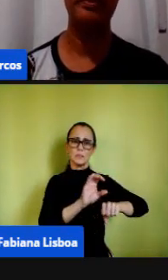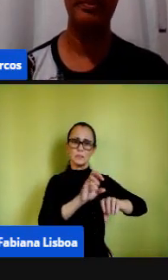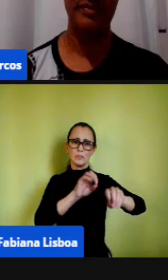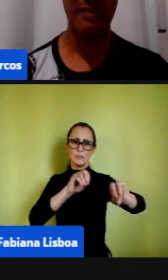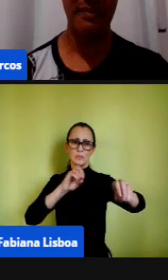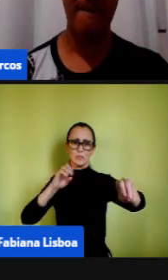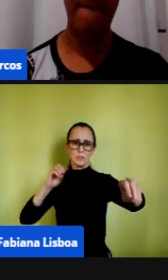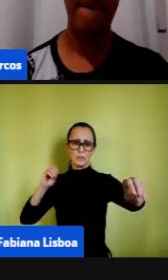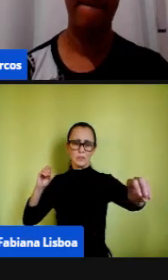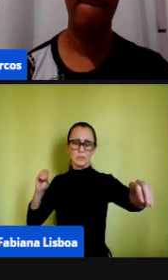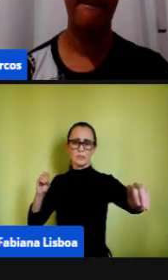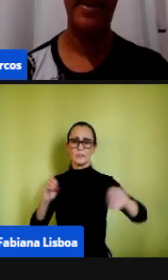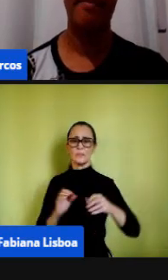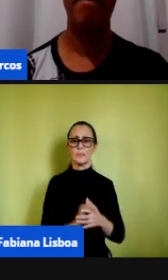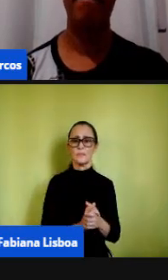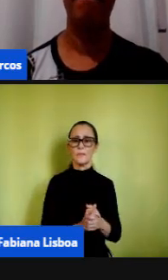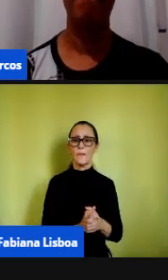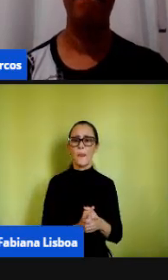Seguindo.